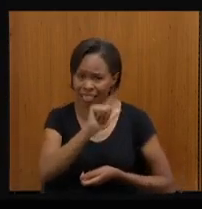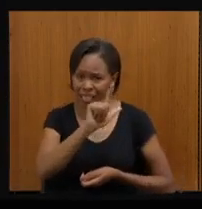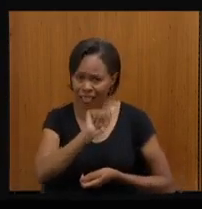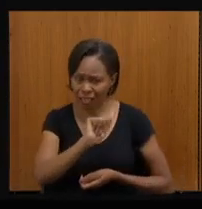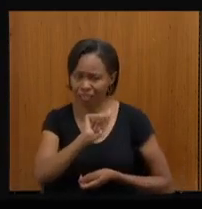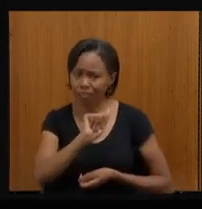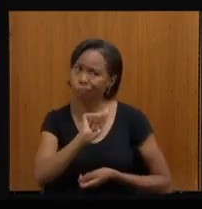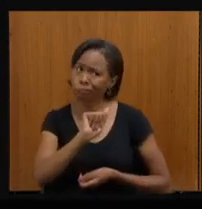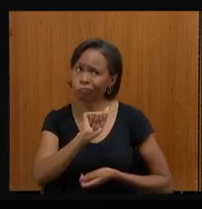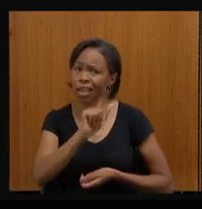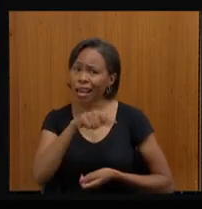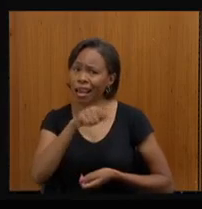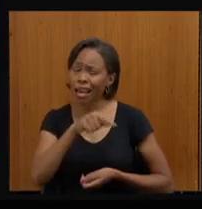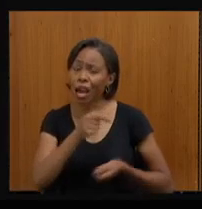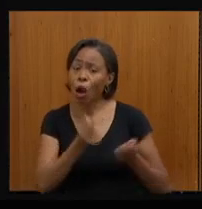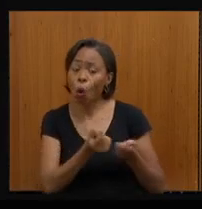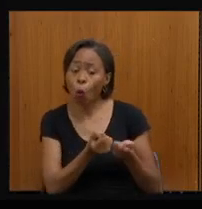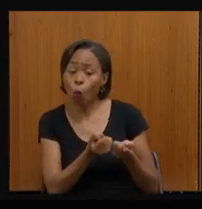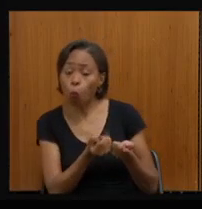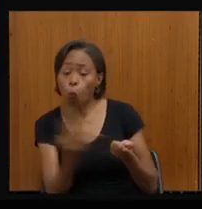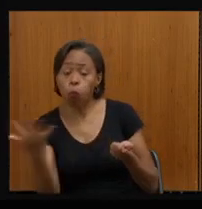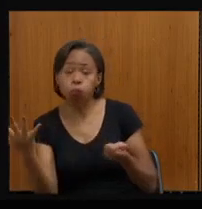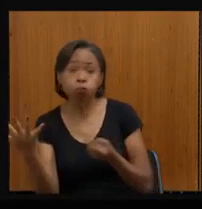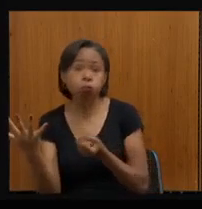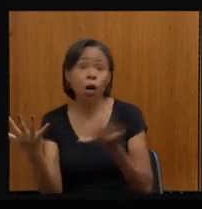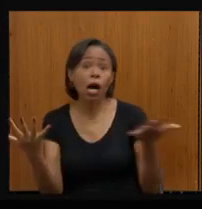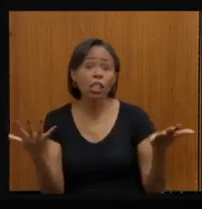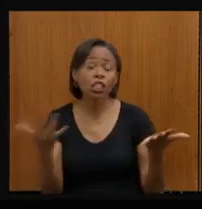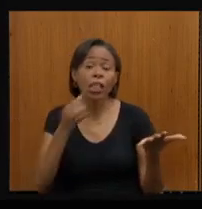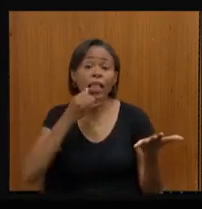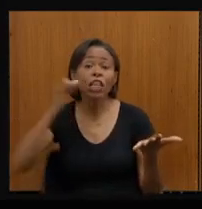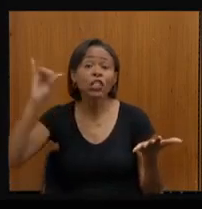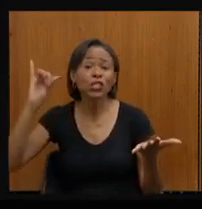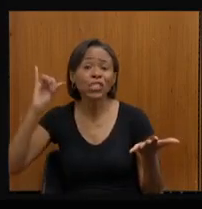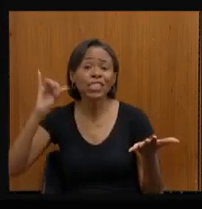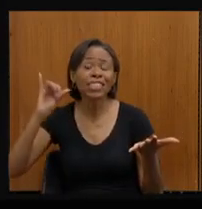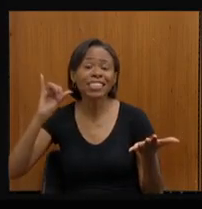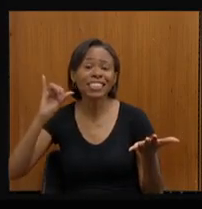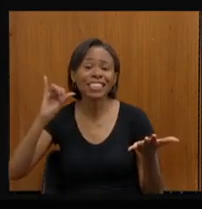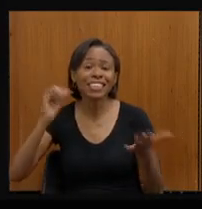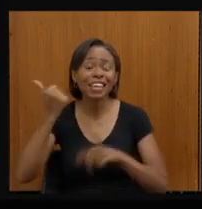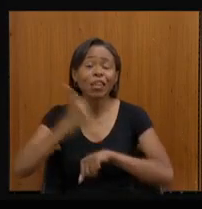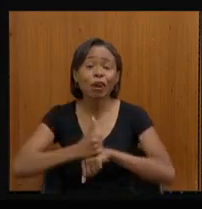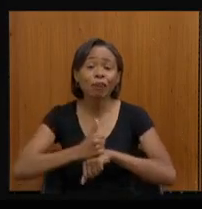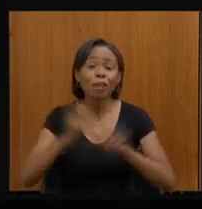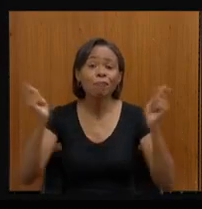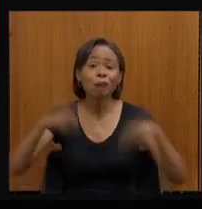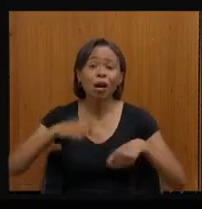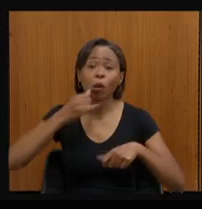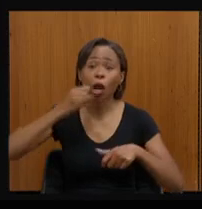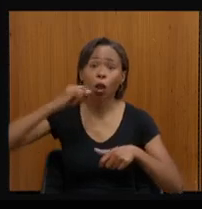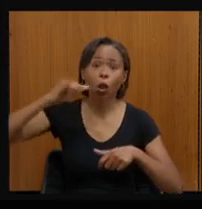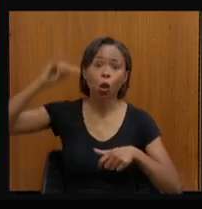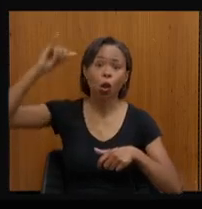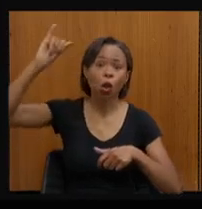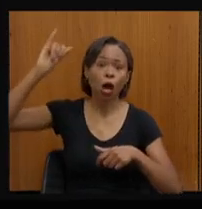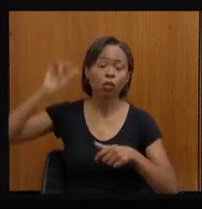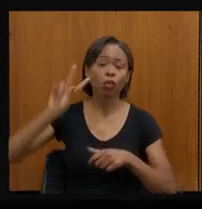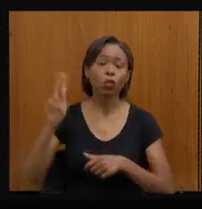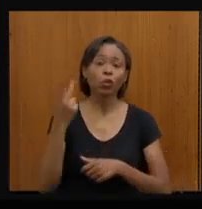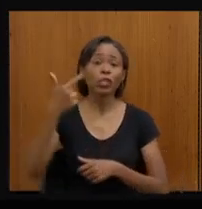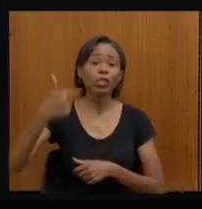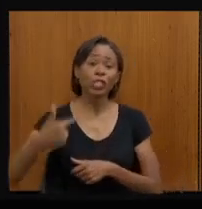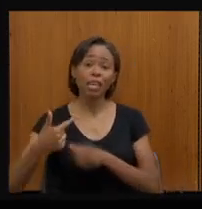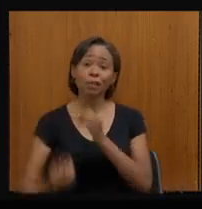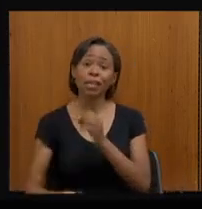suficiente de energia você não vagas que sejam capazes de ver a cidade necessário para a geração de hidrogênio para